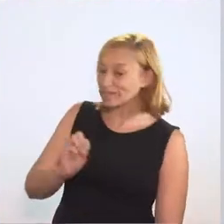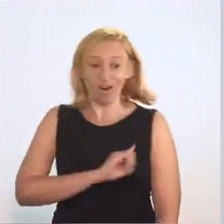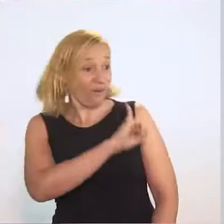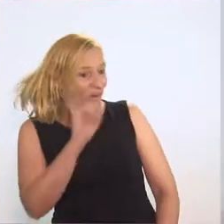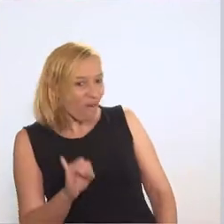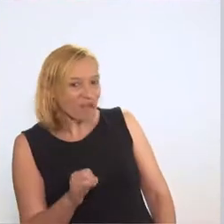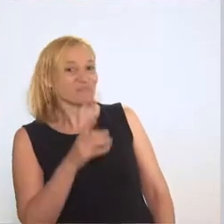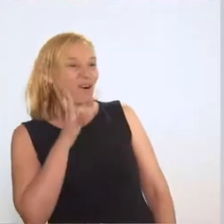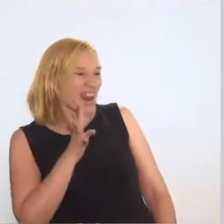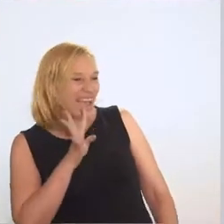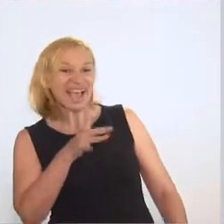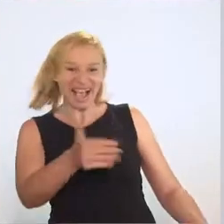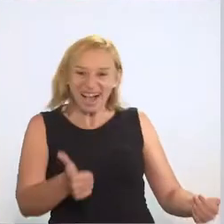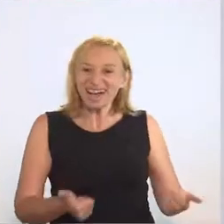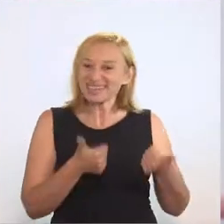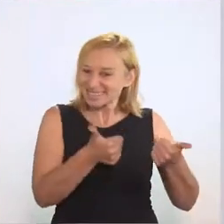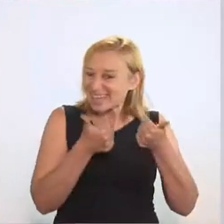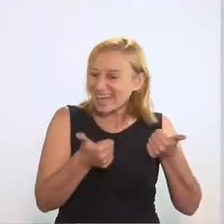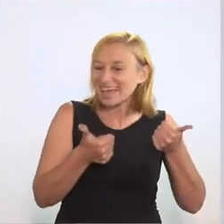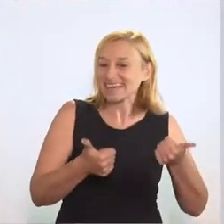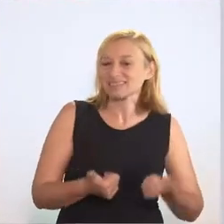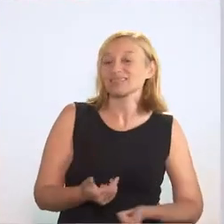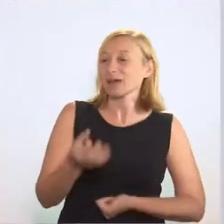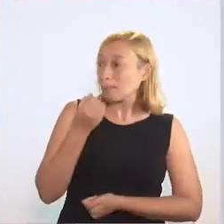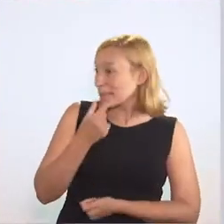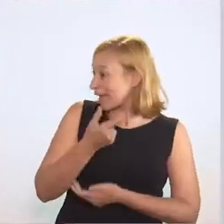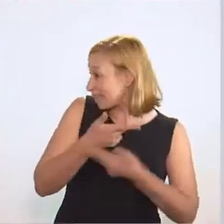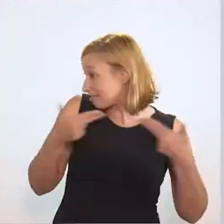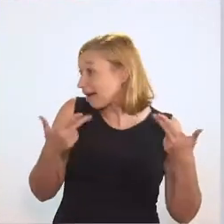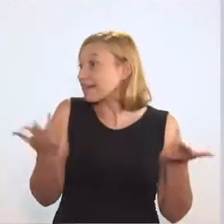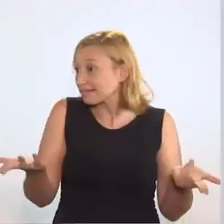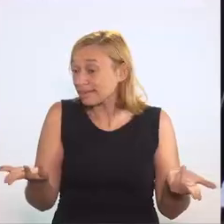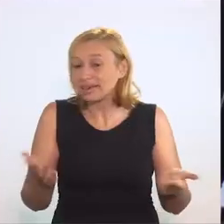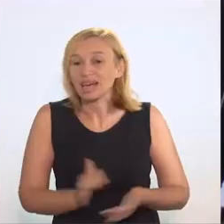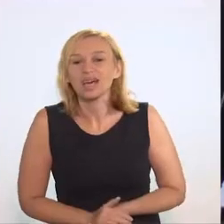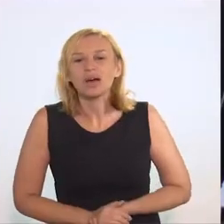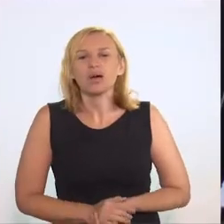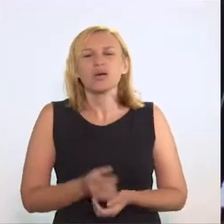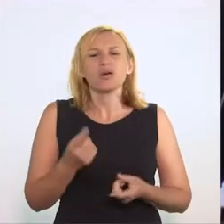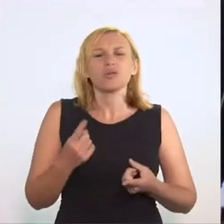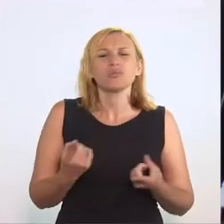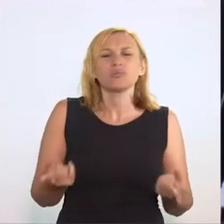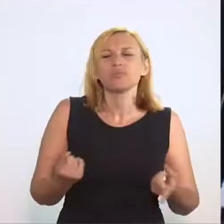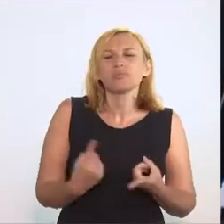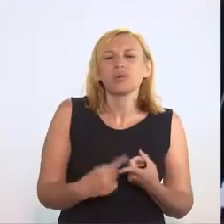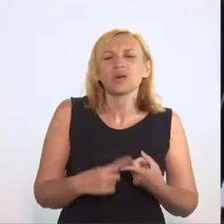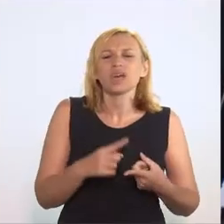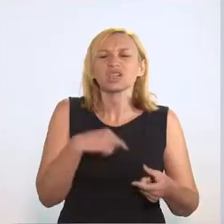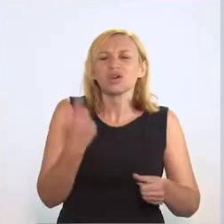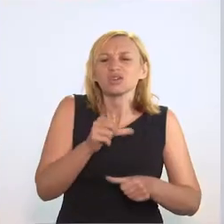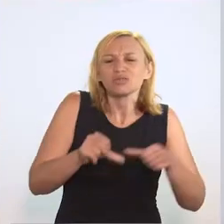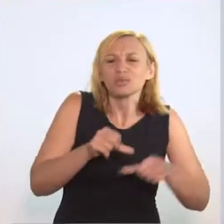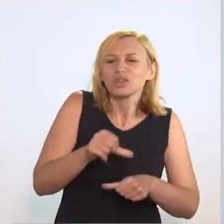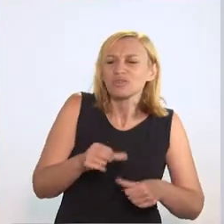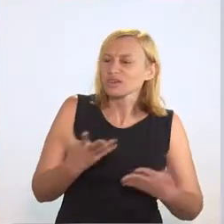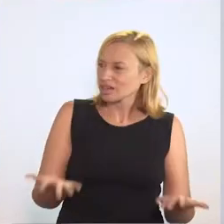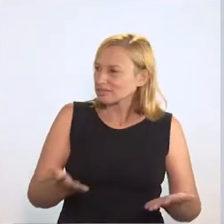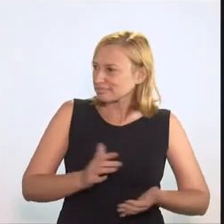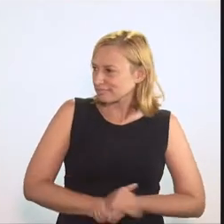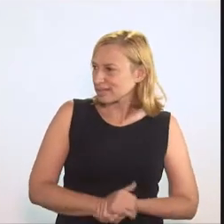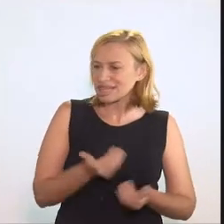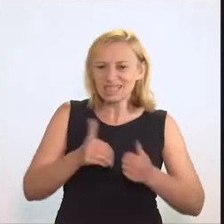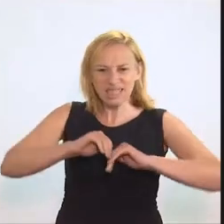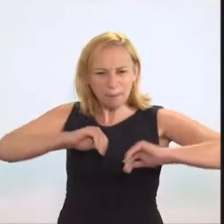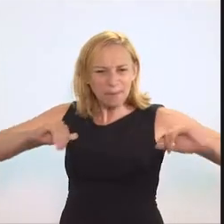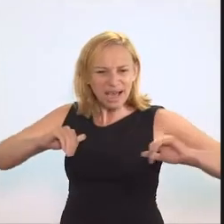seu aquilo, sai um pouco, que cara legal. Todo mundo já ouviu essa piadinha, entendeu? Sim, sim. E, caramba, o que, que a gente está solidificando?